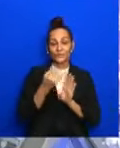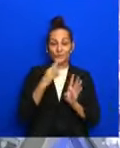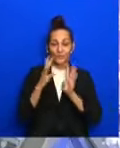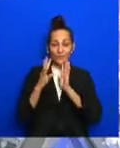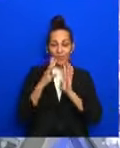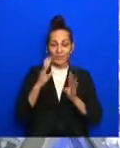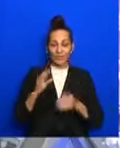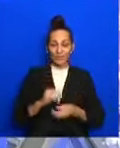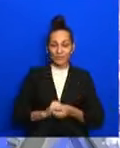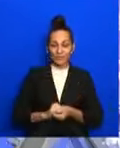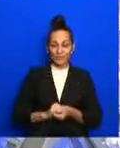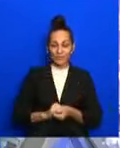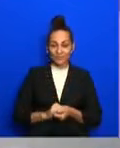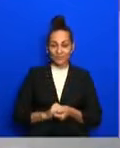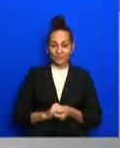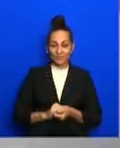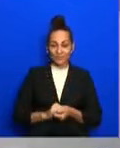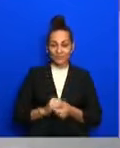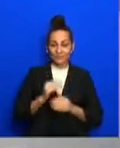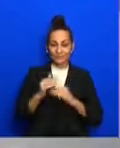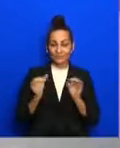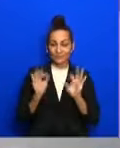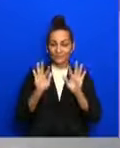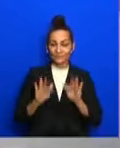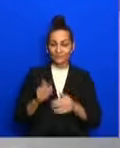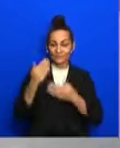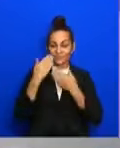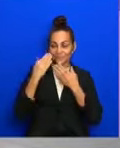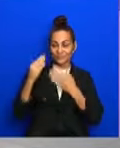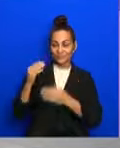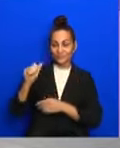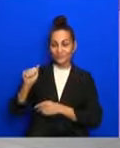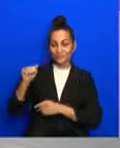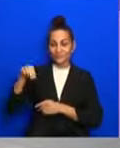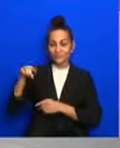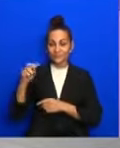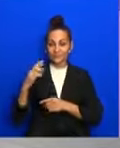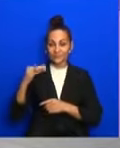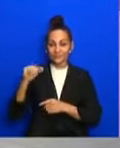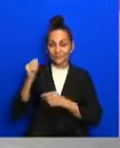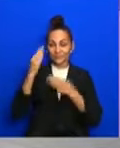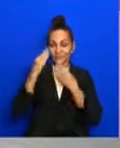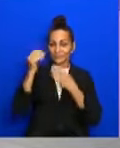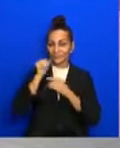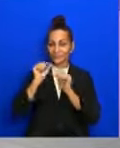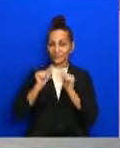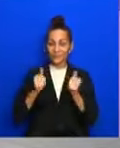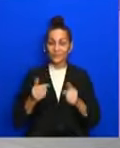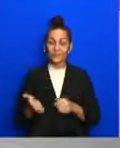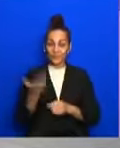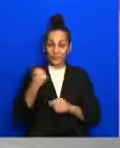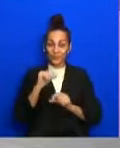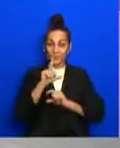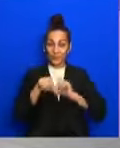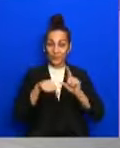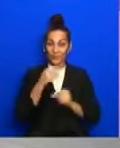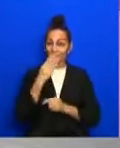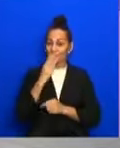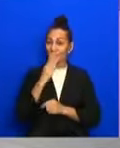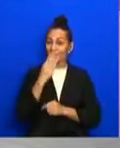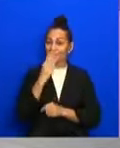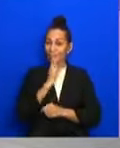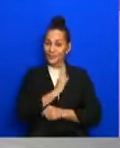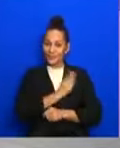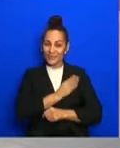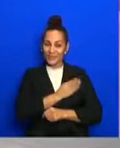no YouTube e no Facebook. Procedimento concluído. Obrigado, Andréia. Obrigado, Miriam. Vamos então ao sorteio do